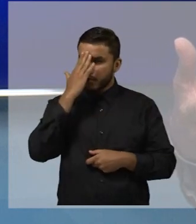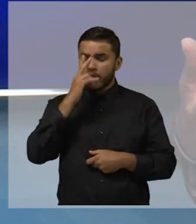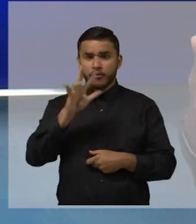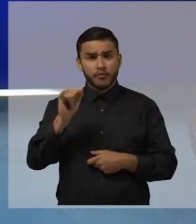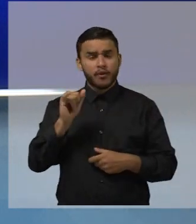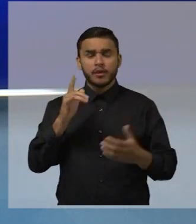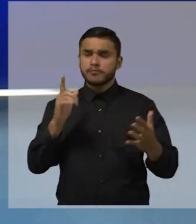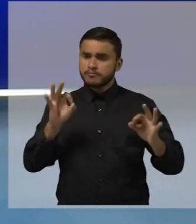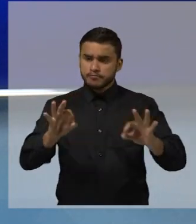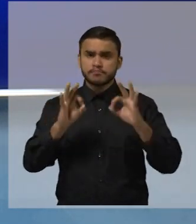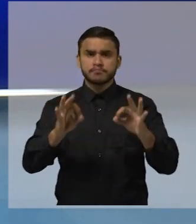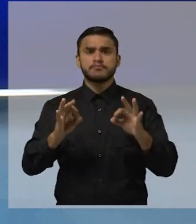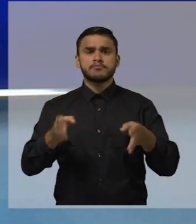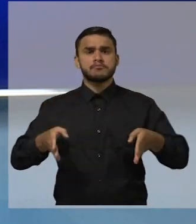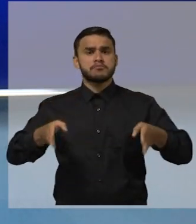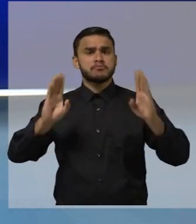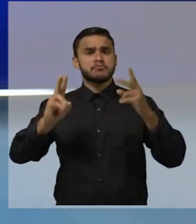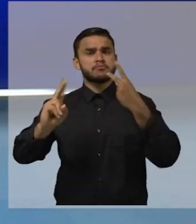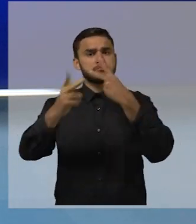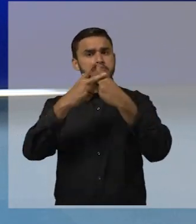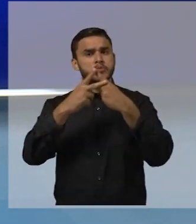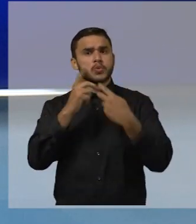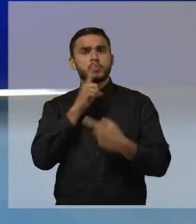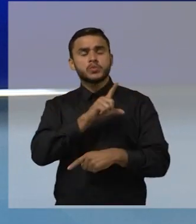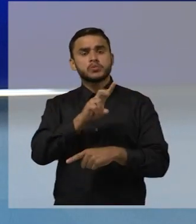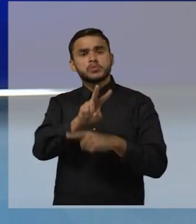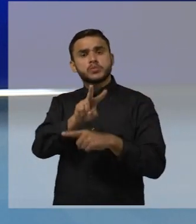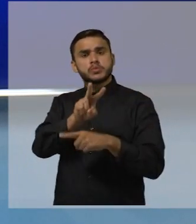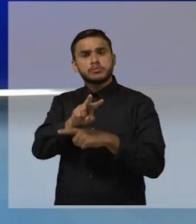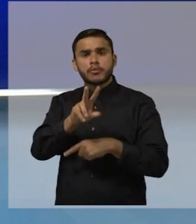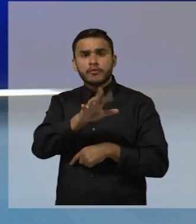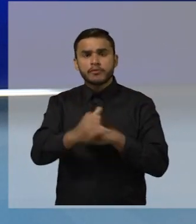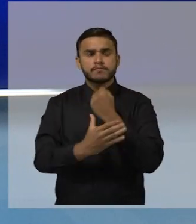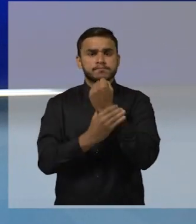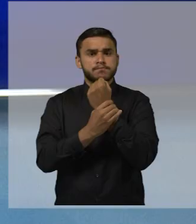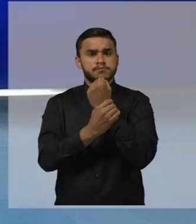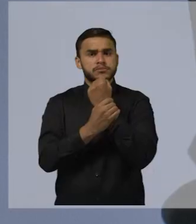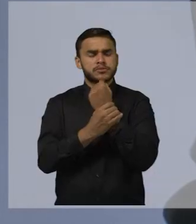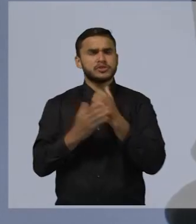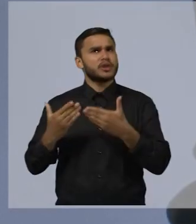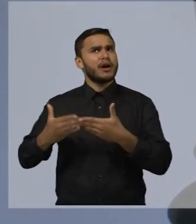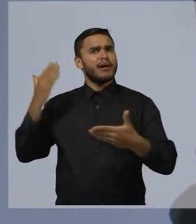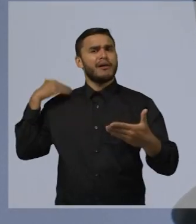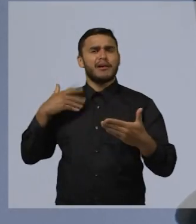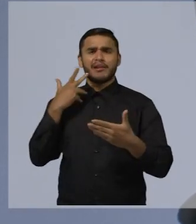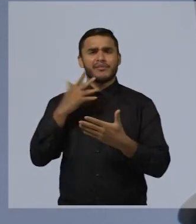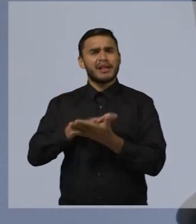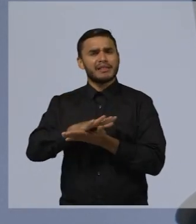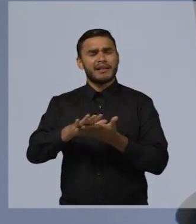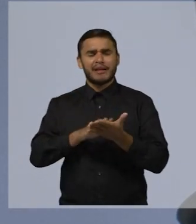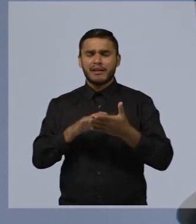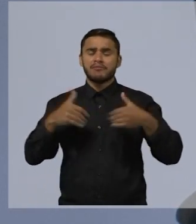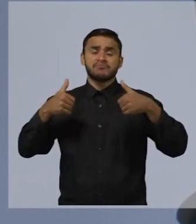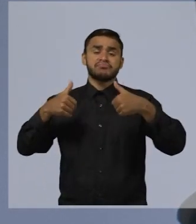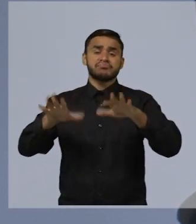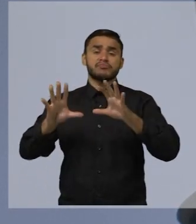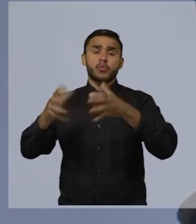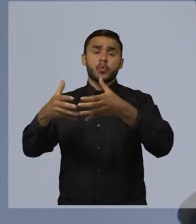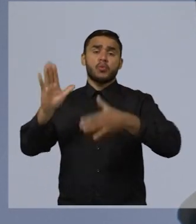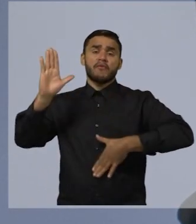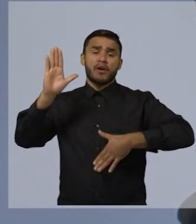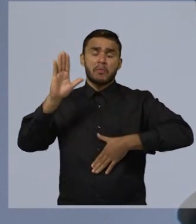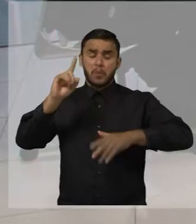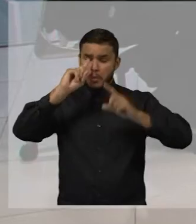sobre o sistema penitenciário do estado do Ceará, que já muito estava entregue completamente